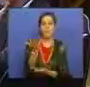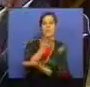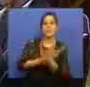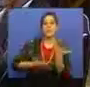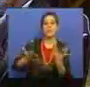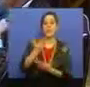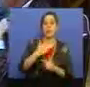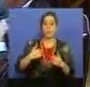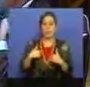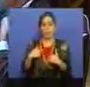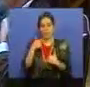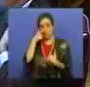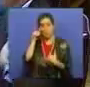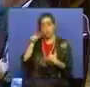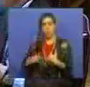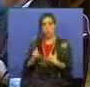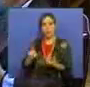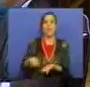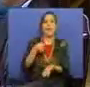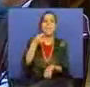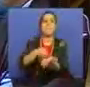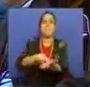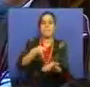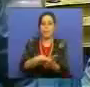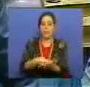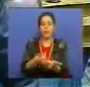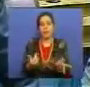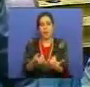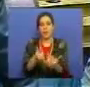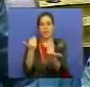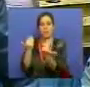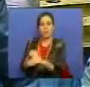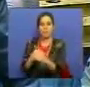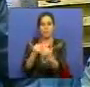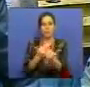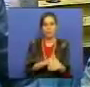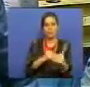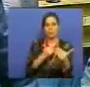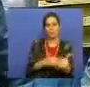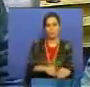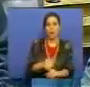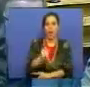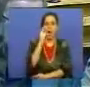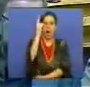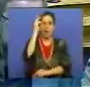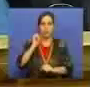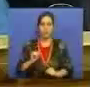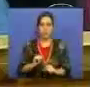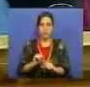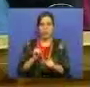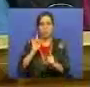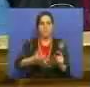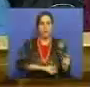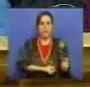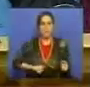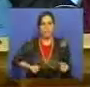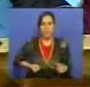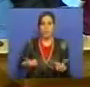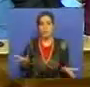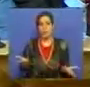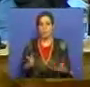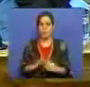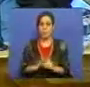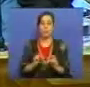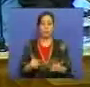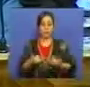o contribuinte depois vai pagar com restrições e com austeridade, com o apertar do cinto. Vai